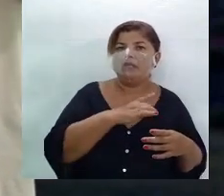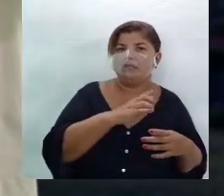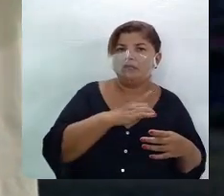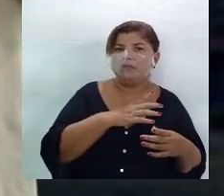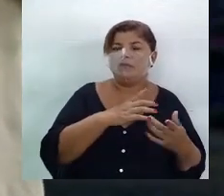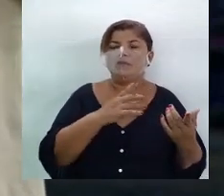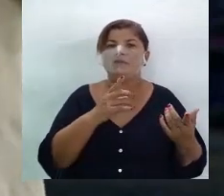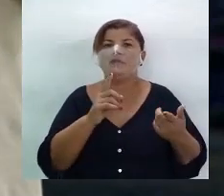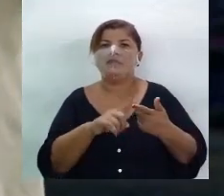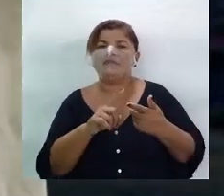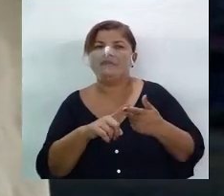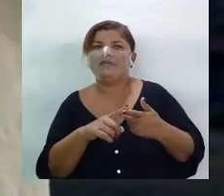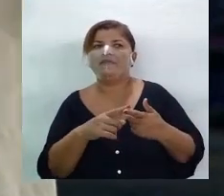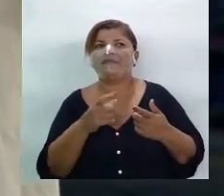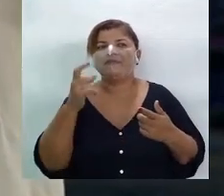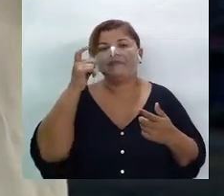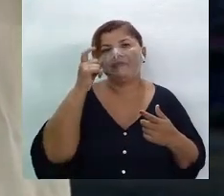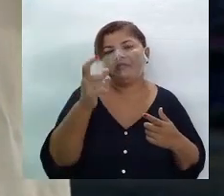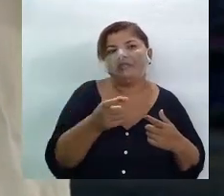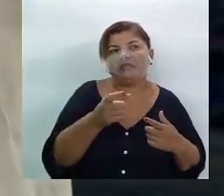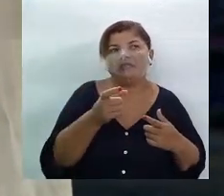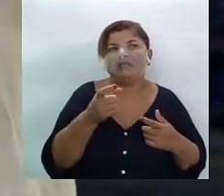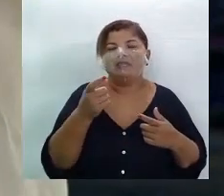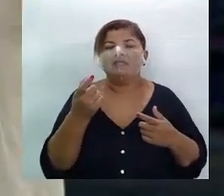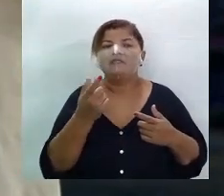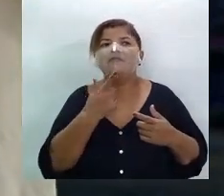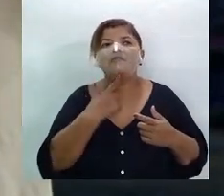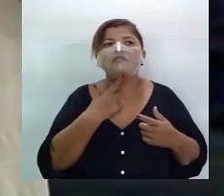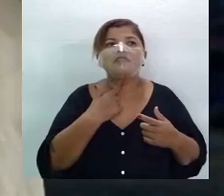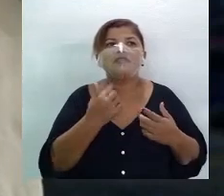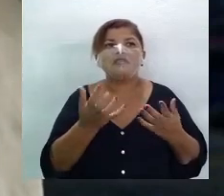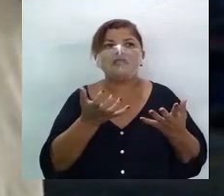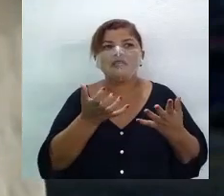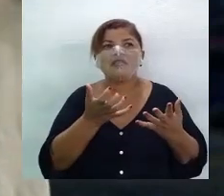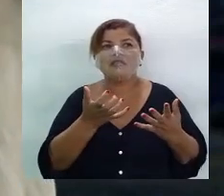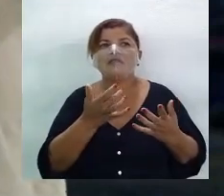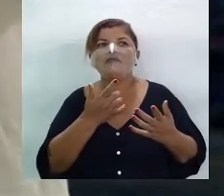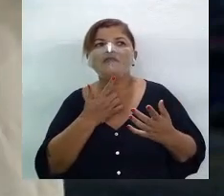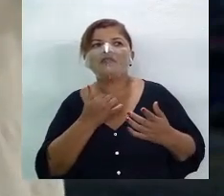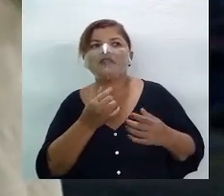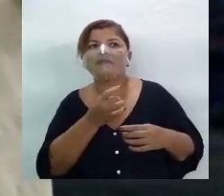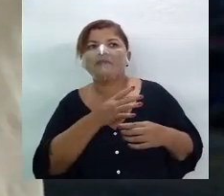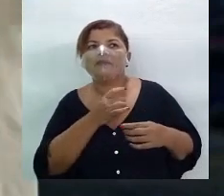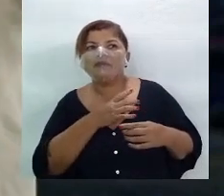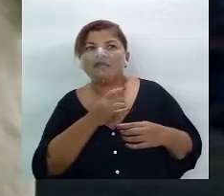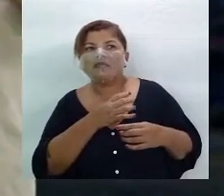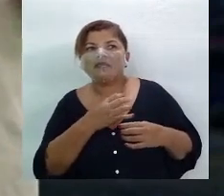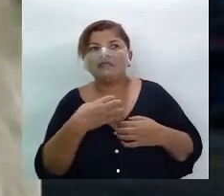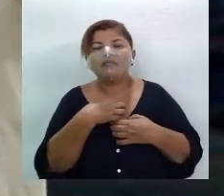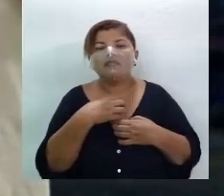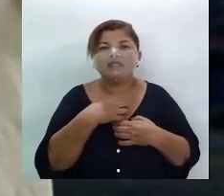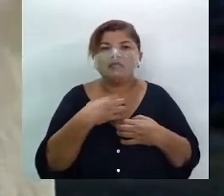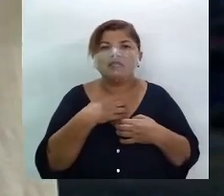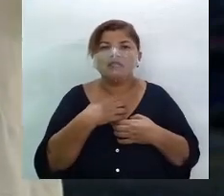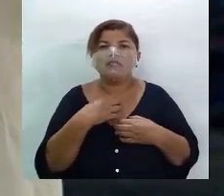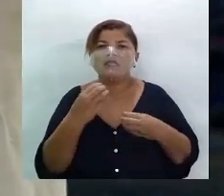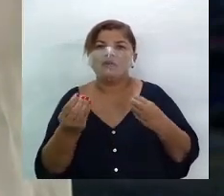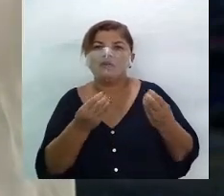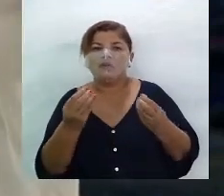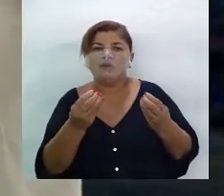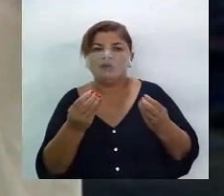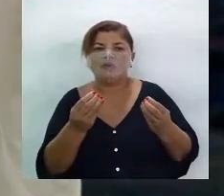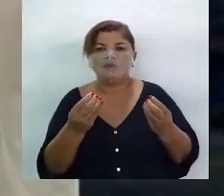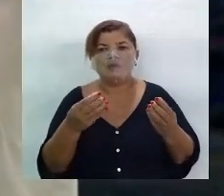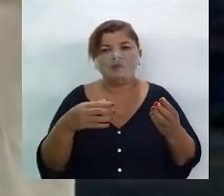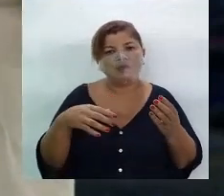também fascina, ele atrai. Nós parecemos gostar de ter medo, ou pelo menos sentir medo dentro de certas faixas. A